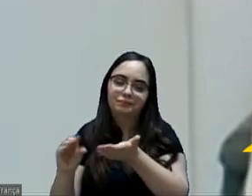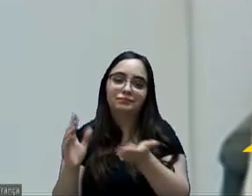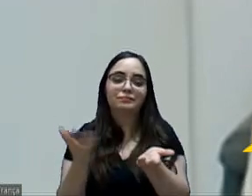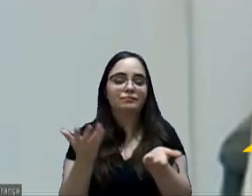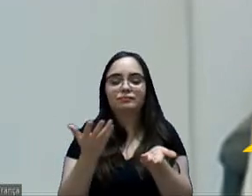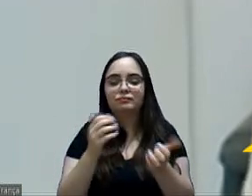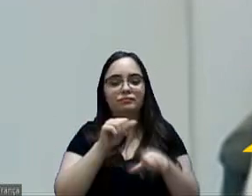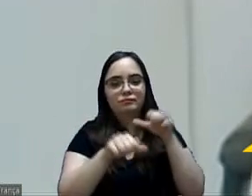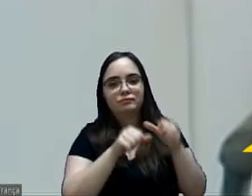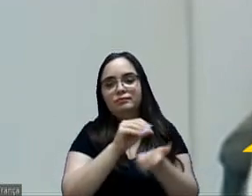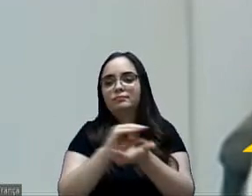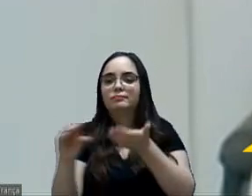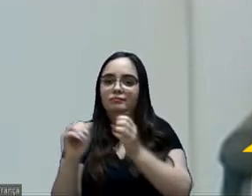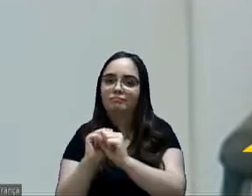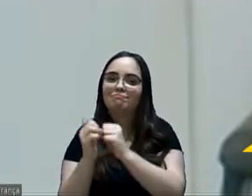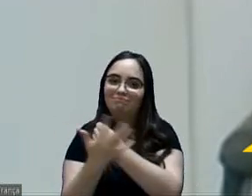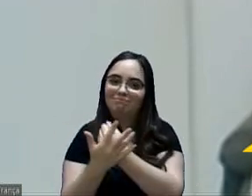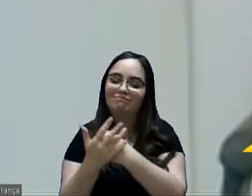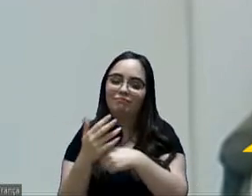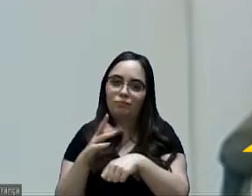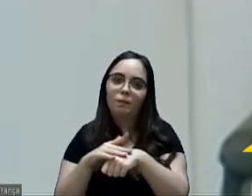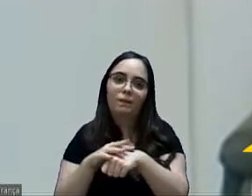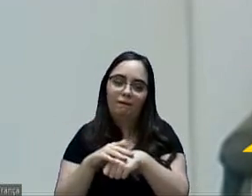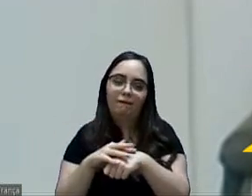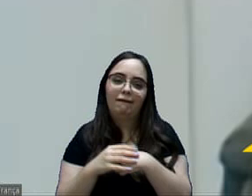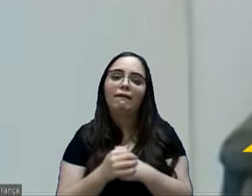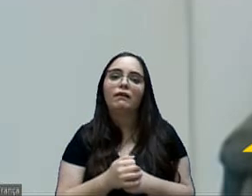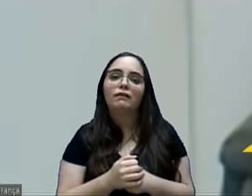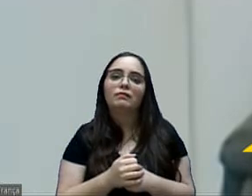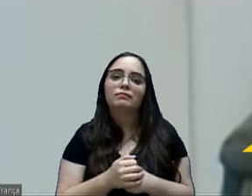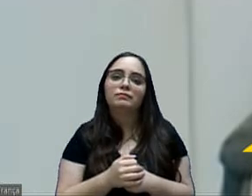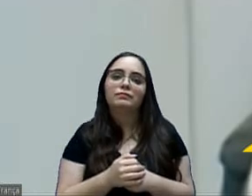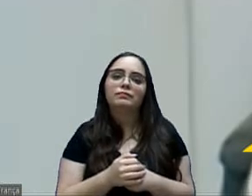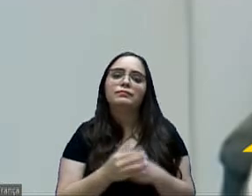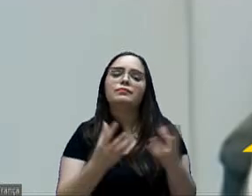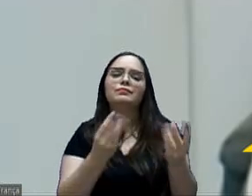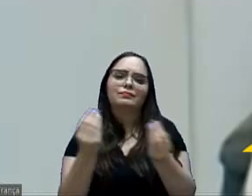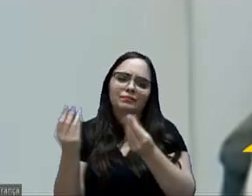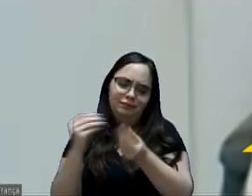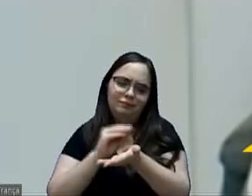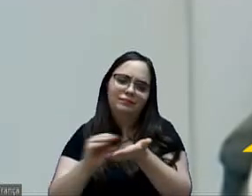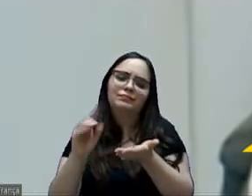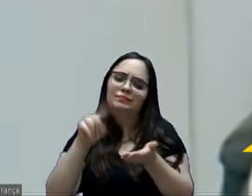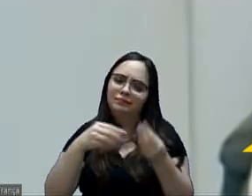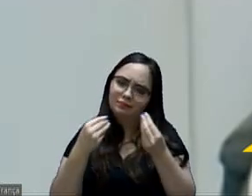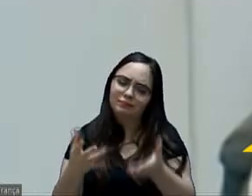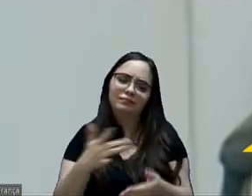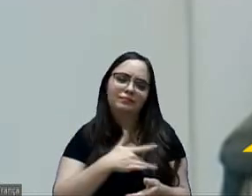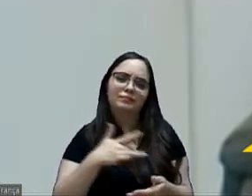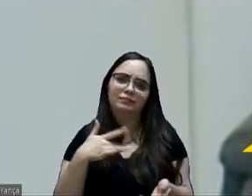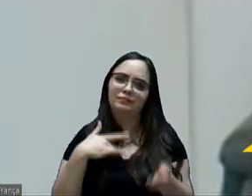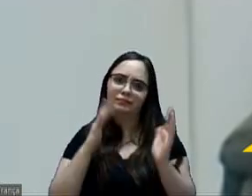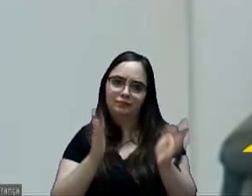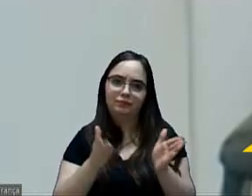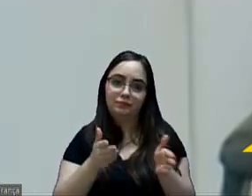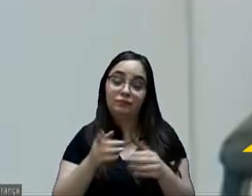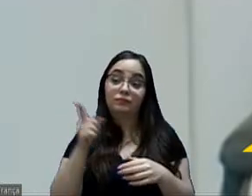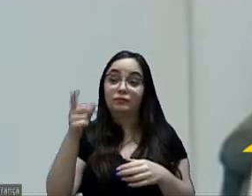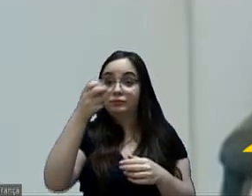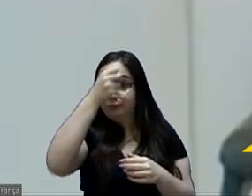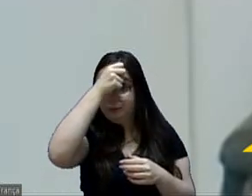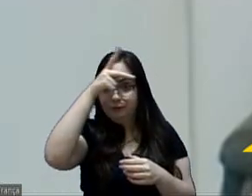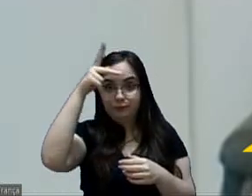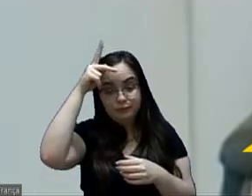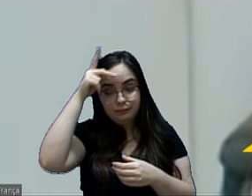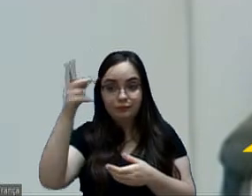Covid. Agora, a maior parte das emendas, é bom deixar claro, ela já é para a saúde. Então, a partir do momento que o prefeito vai tirar ou vai